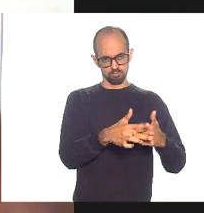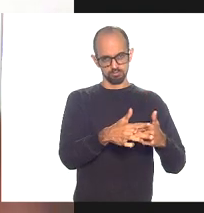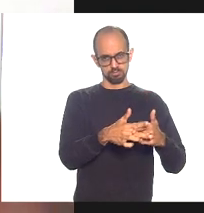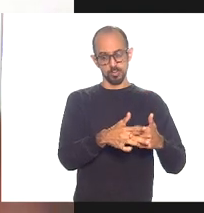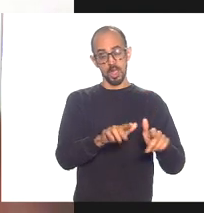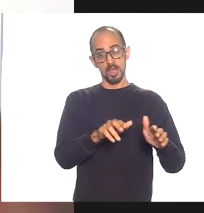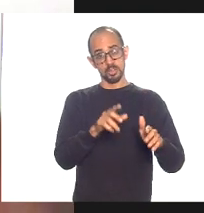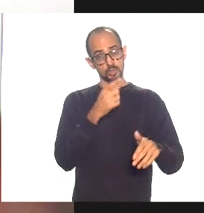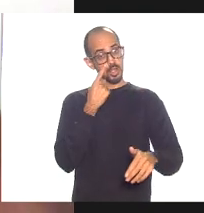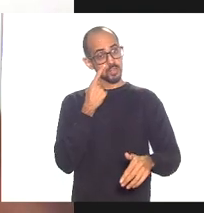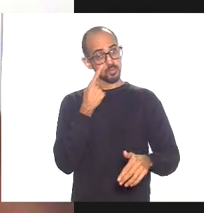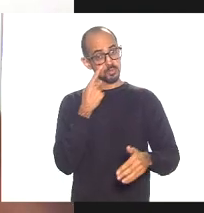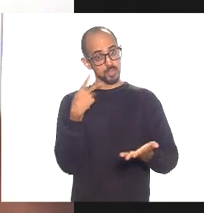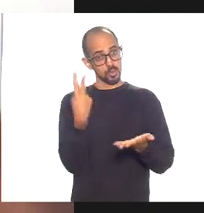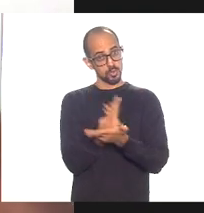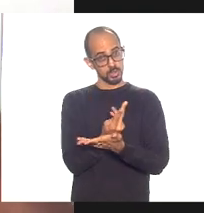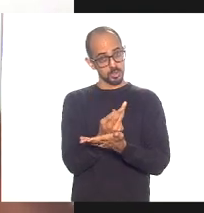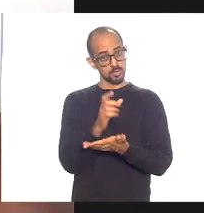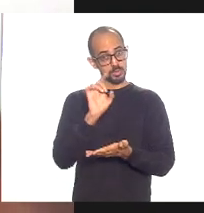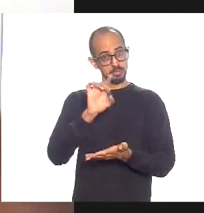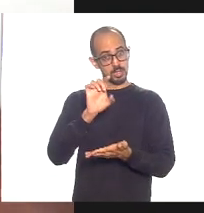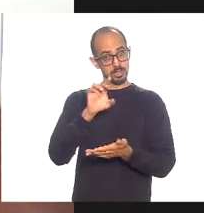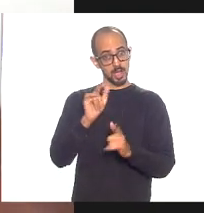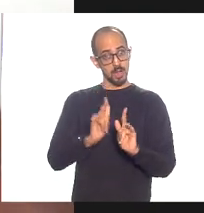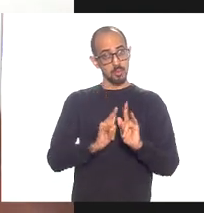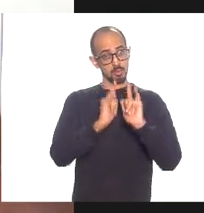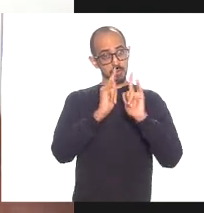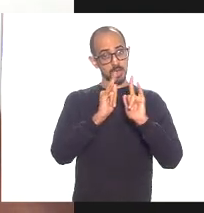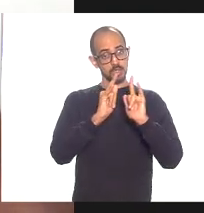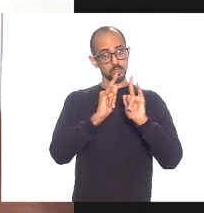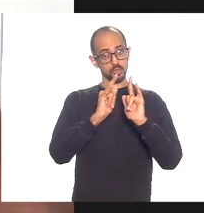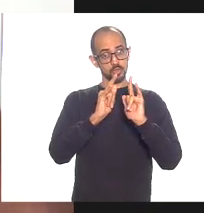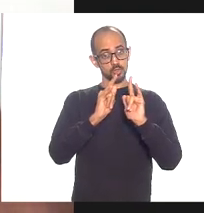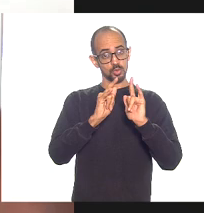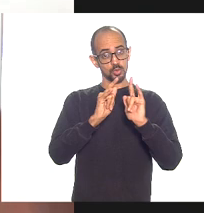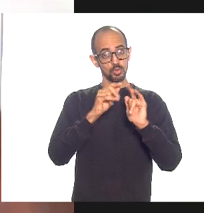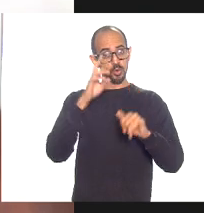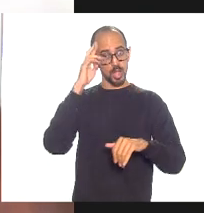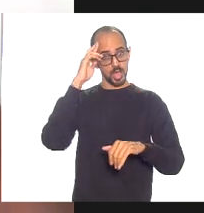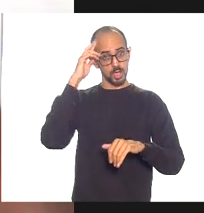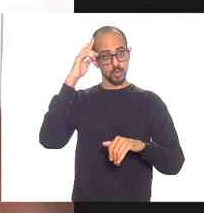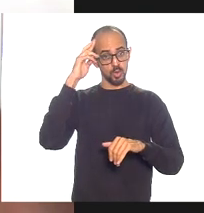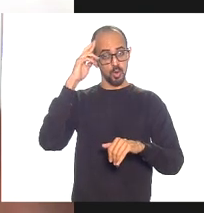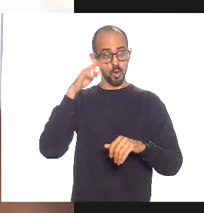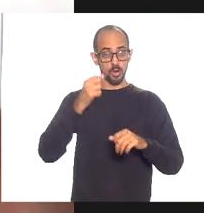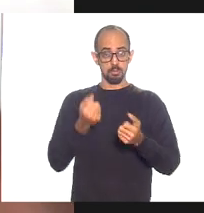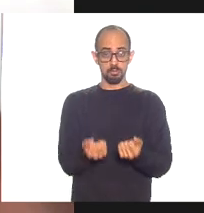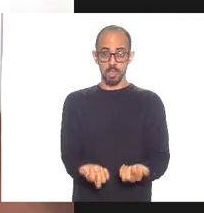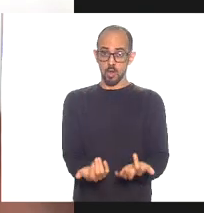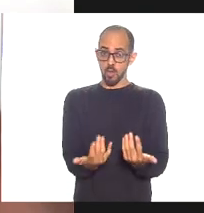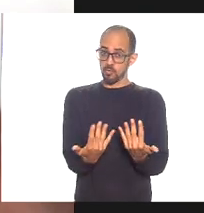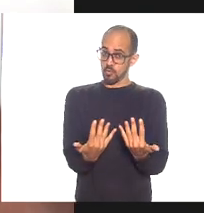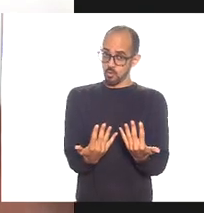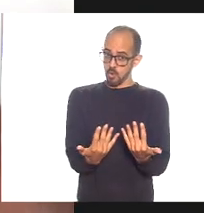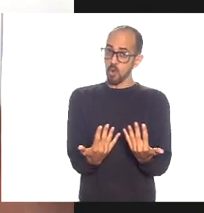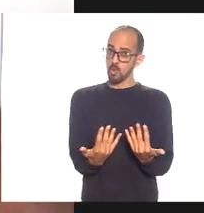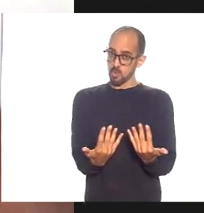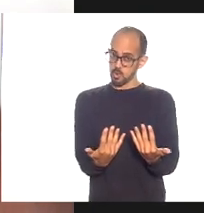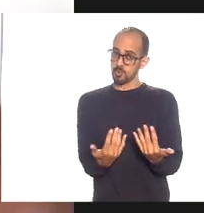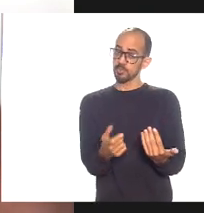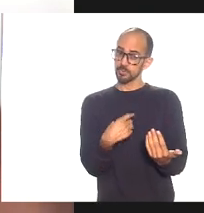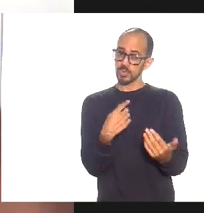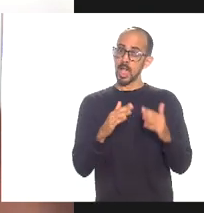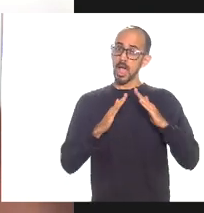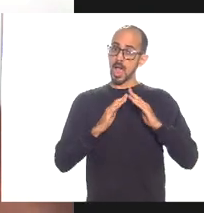últimos acontecimentos, em especial no prédio da reitoria, que pegou fogo. Essa casa precisa ser